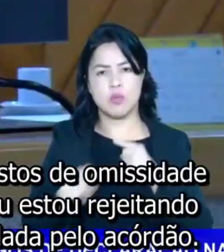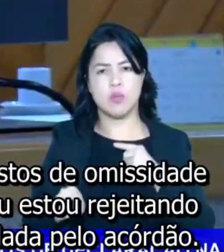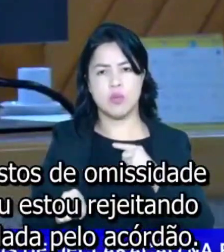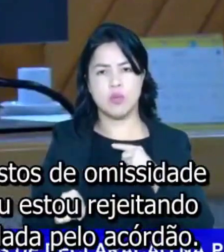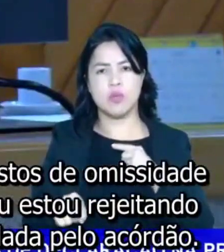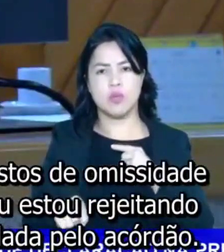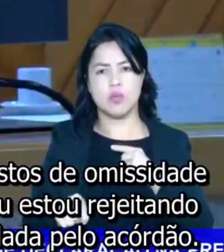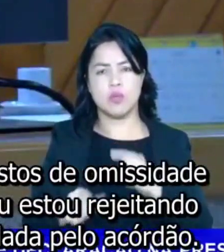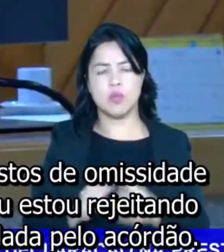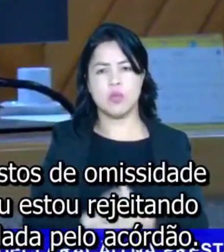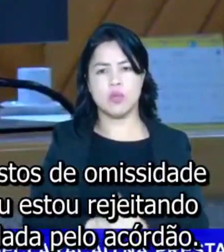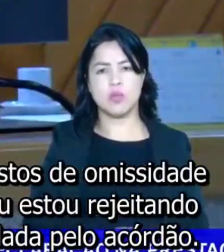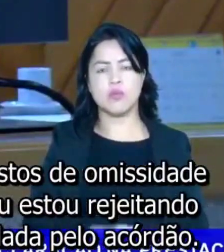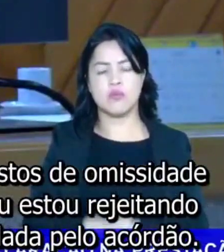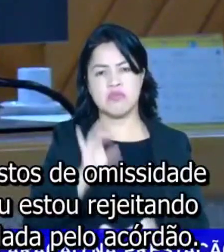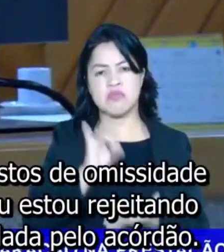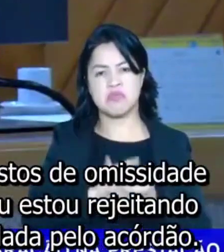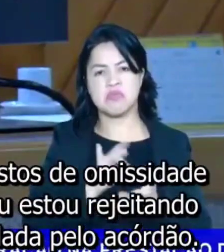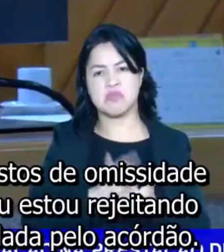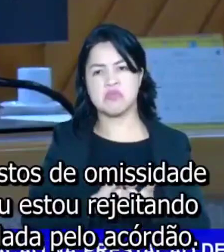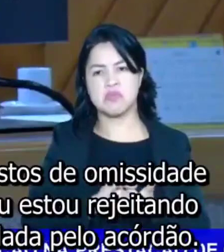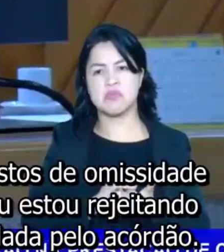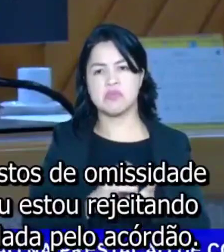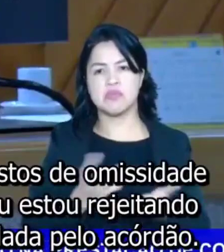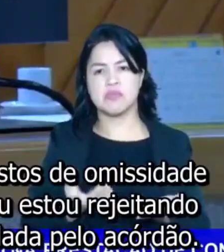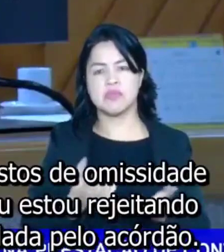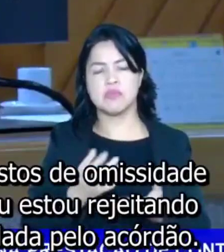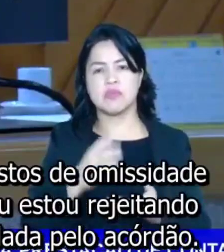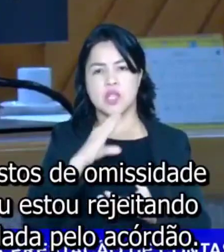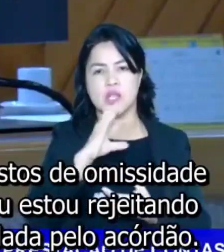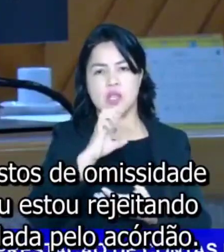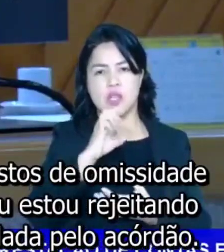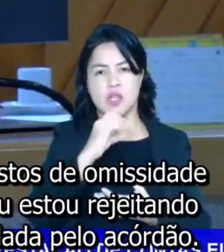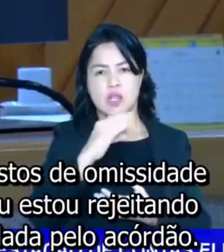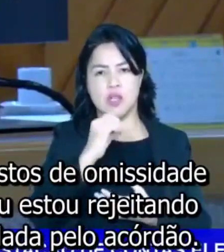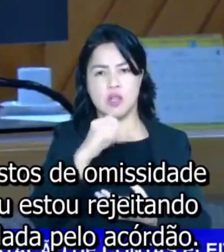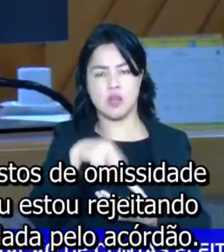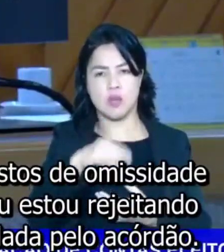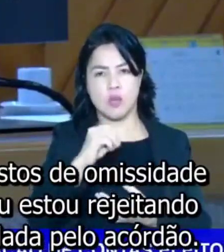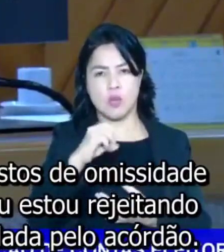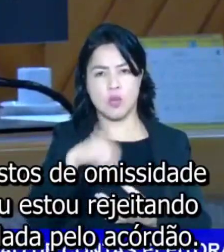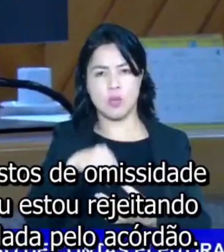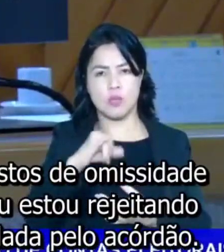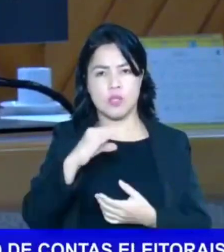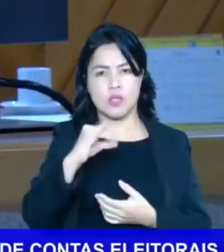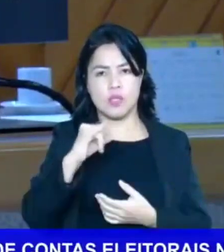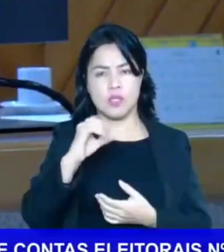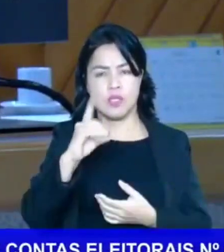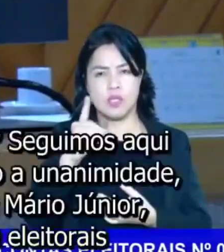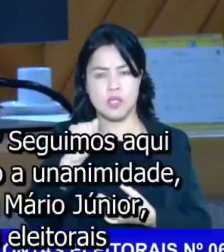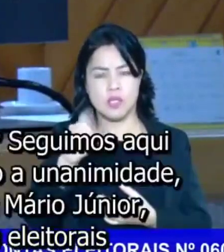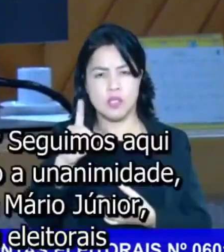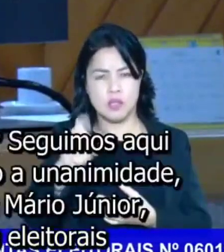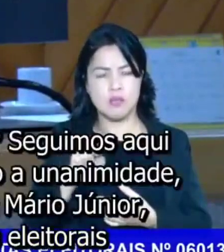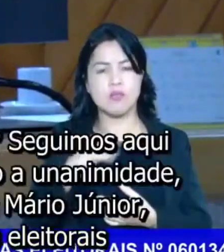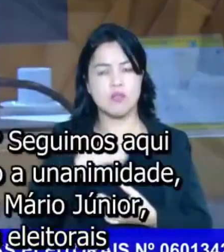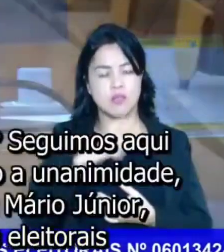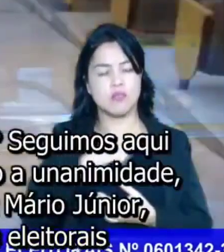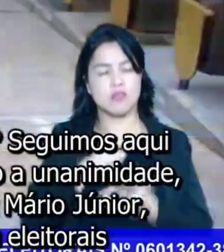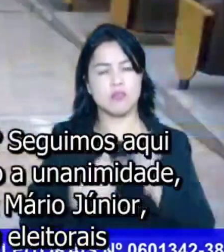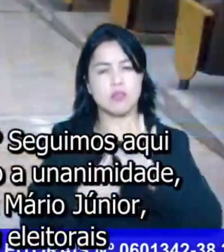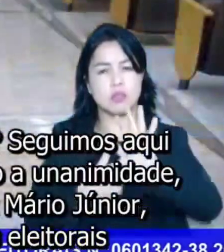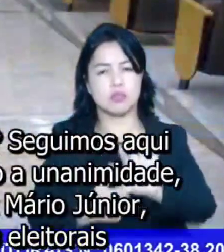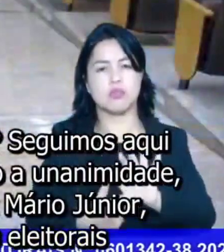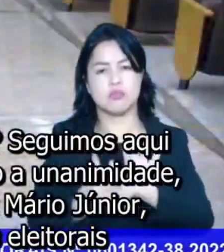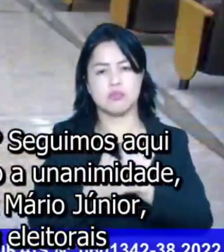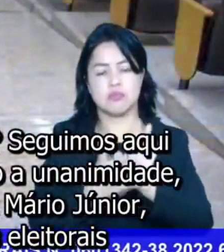com papéis em mãos, fazendo realmente a leitura. A questão da economicidade foi abordada pelo acórdão. Esse é meu voto. Todo